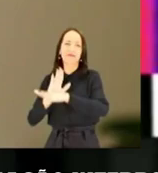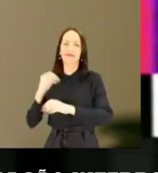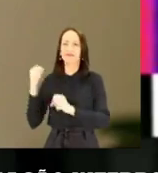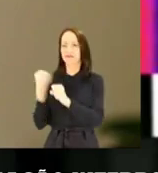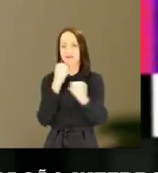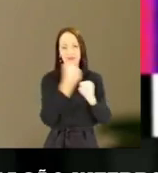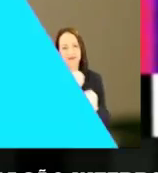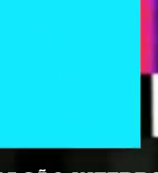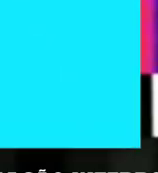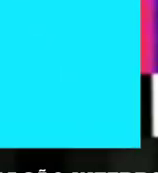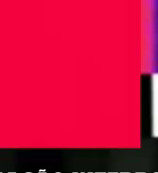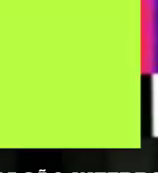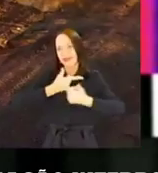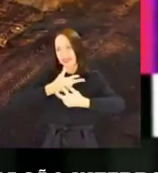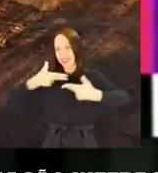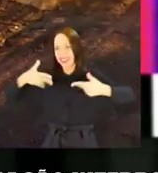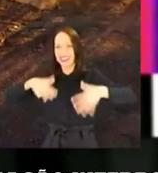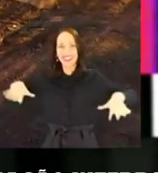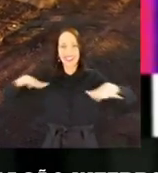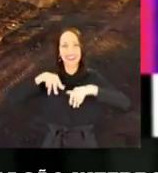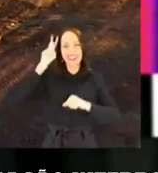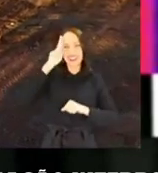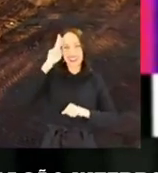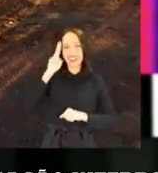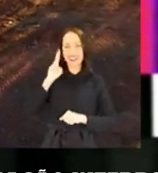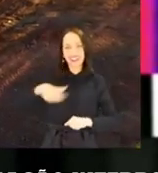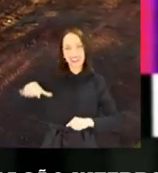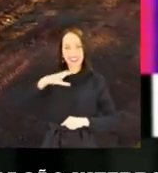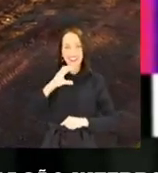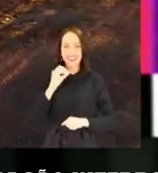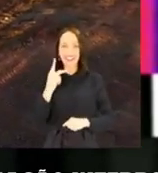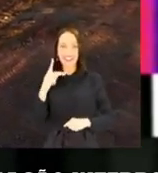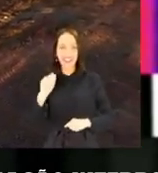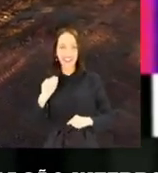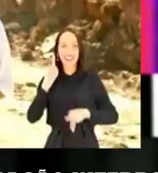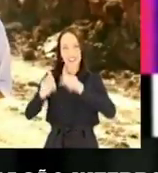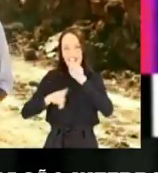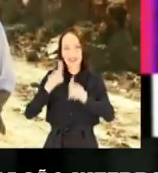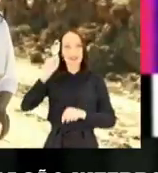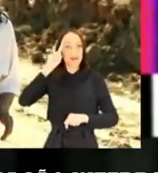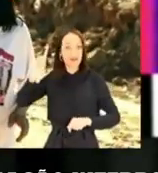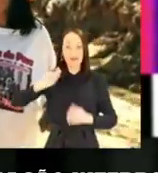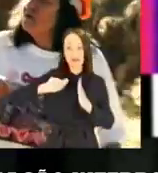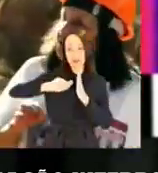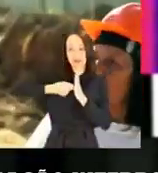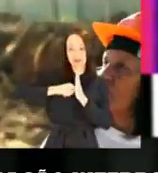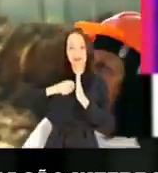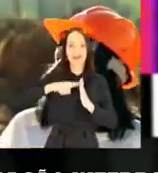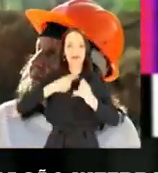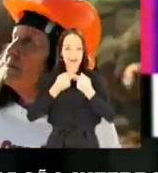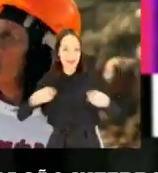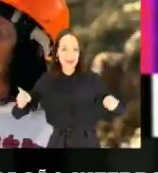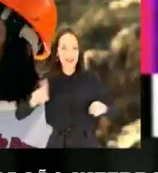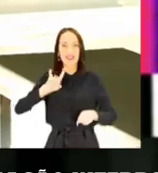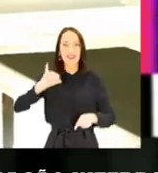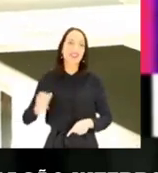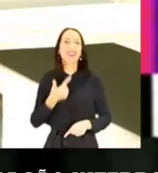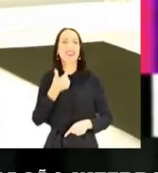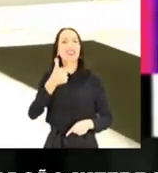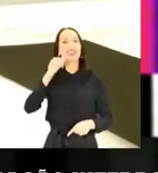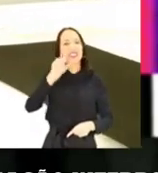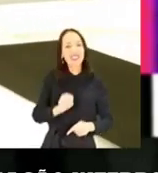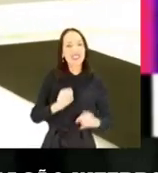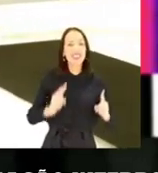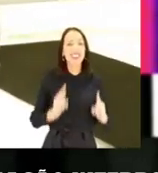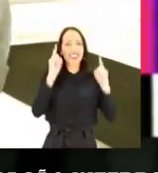a construir casas. Essa é a história do Copa do Povo. No dia da chave vai ser churrasco. 28